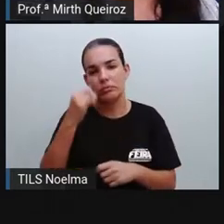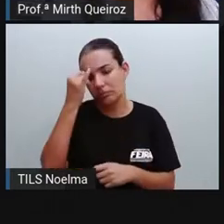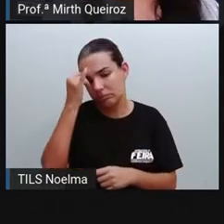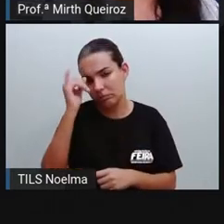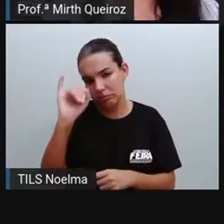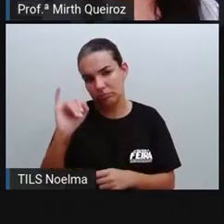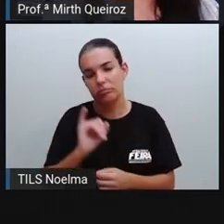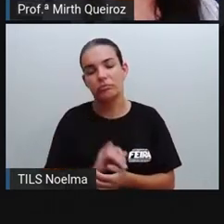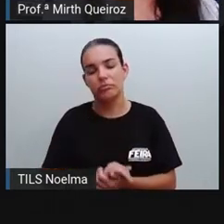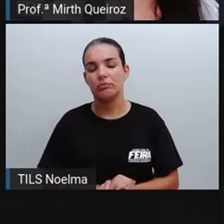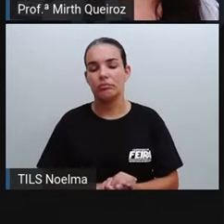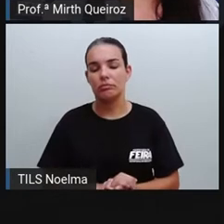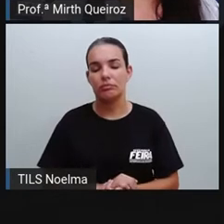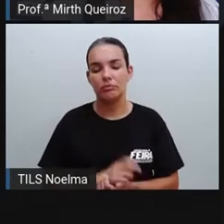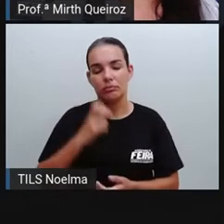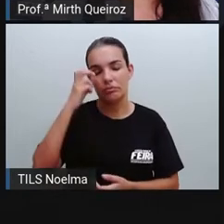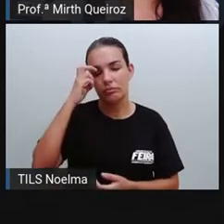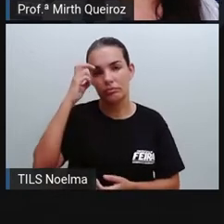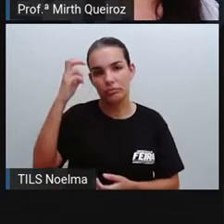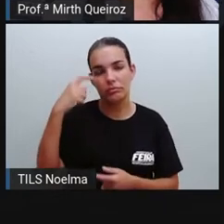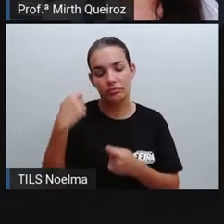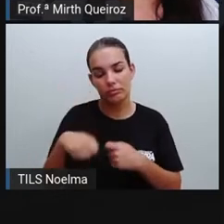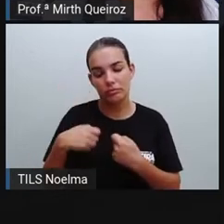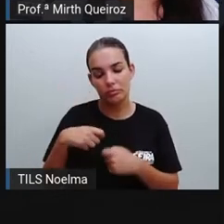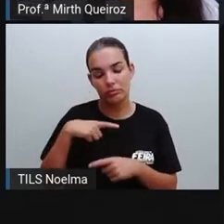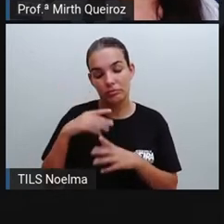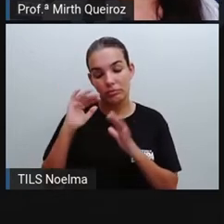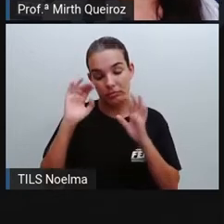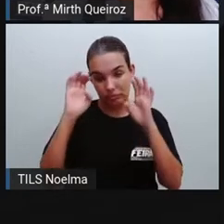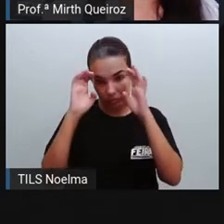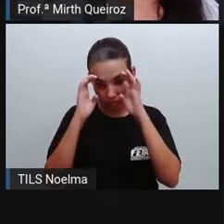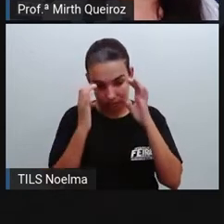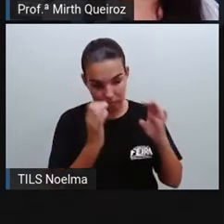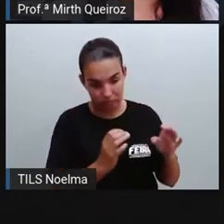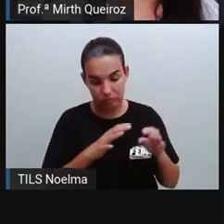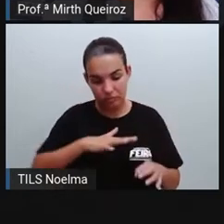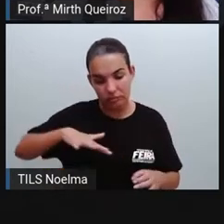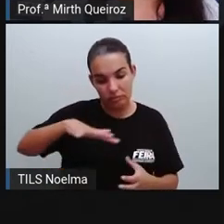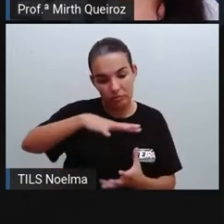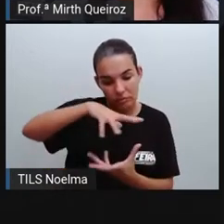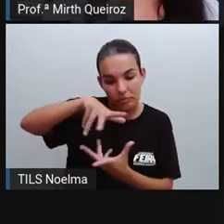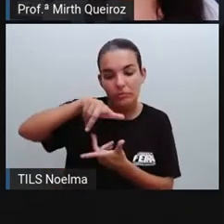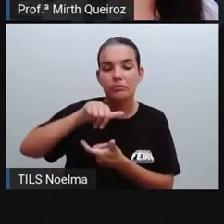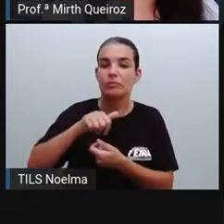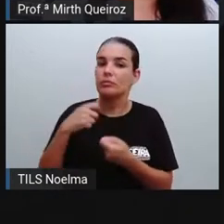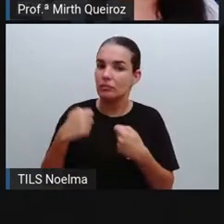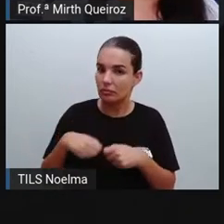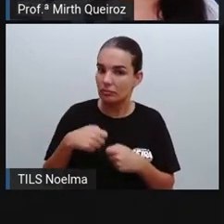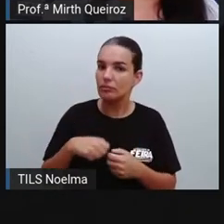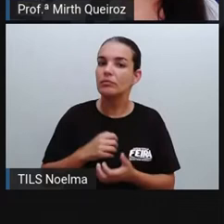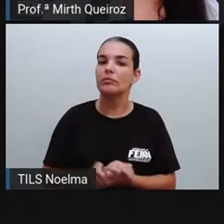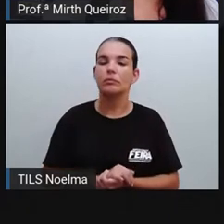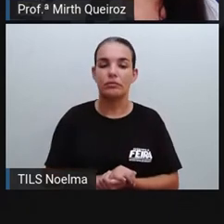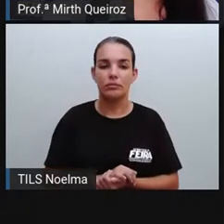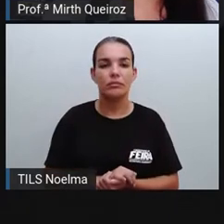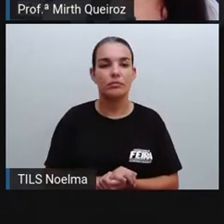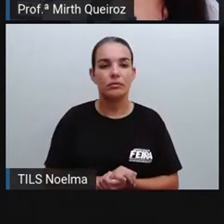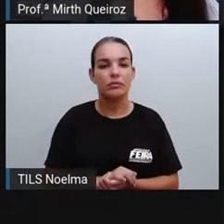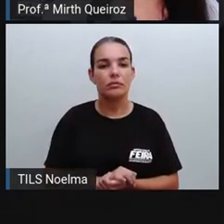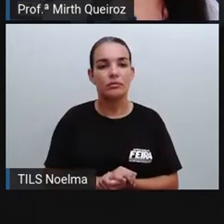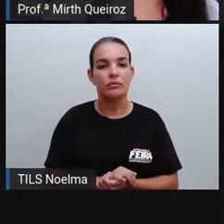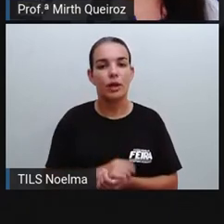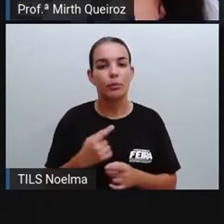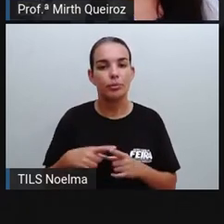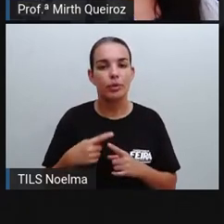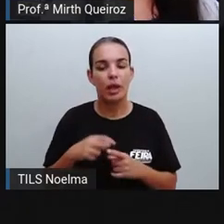essa paisagem cultural, sem nenhum tipo de respeito ao meio ambiente de forma desenfreada, né? Onde deixa